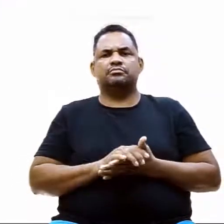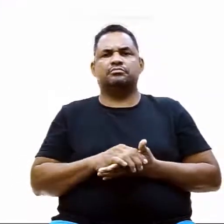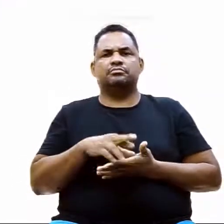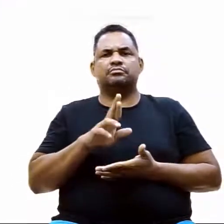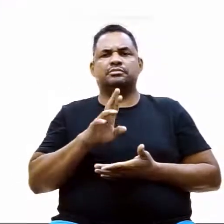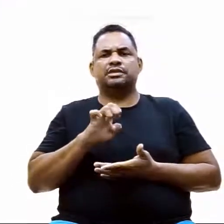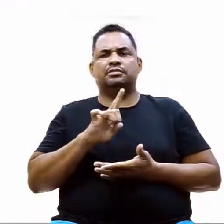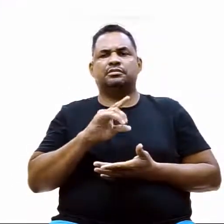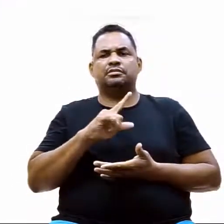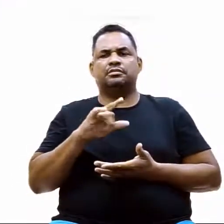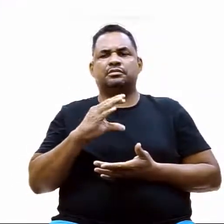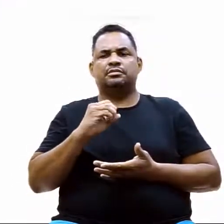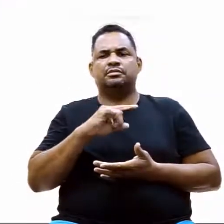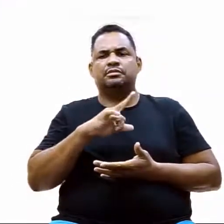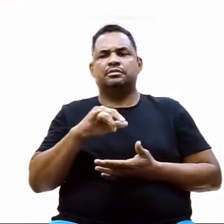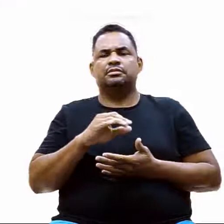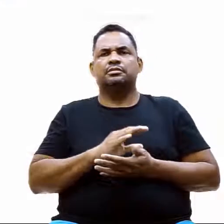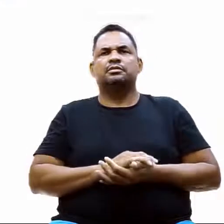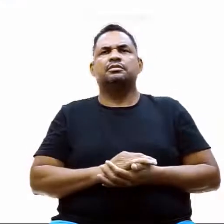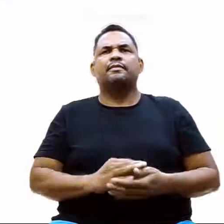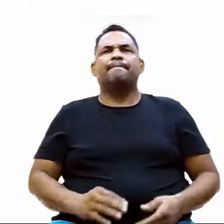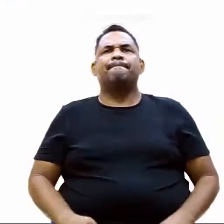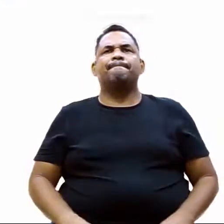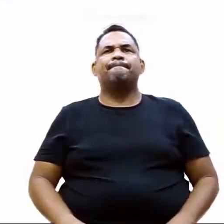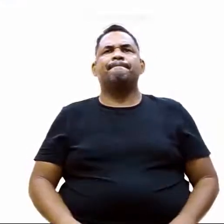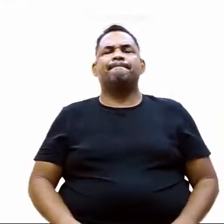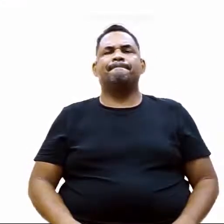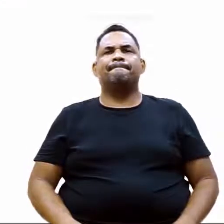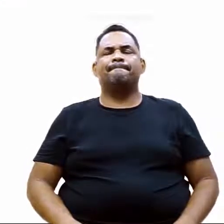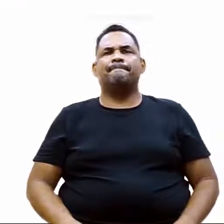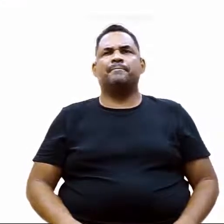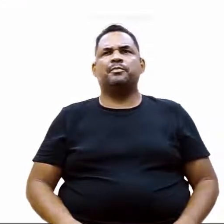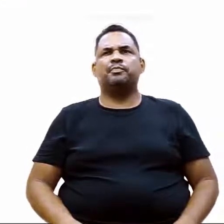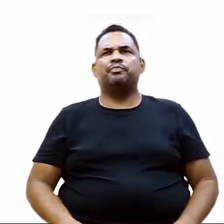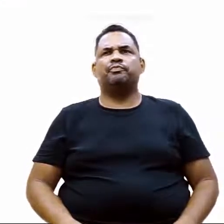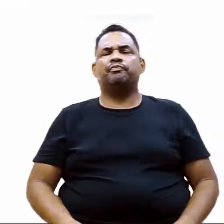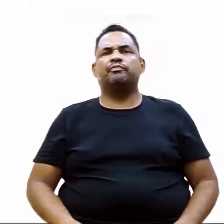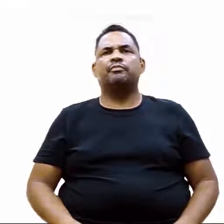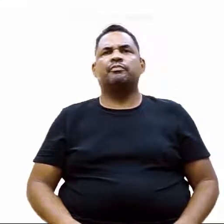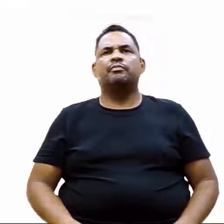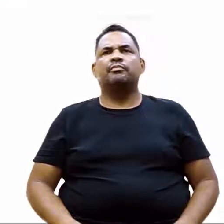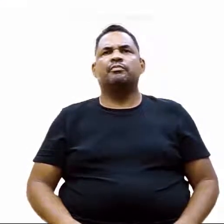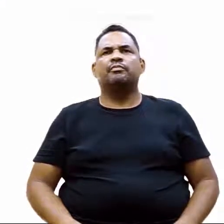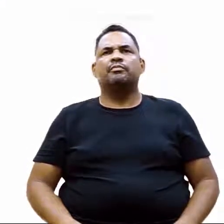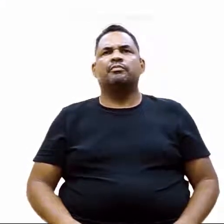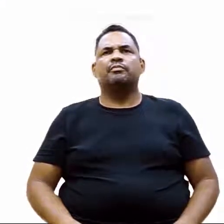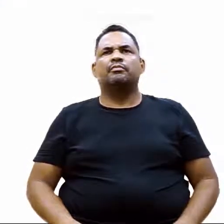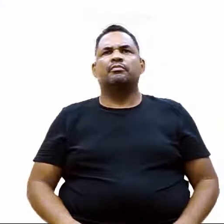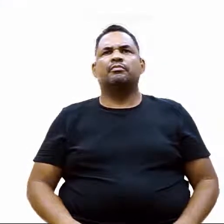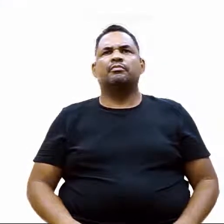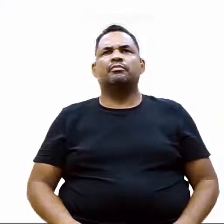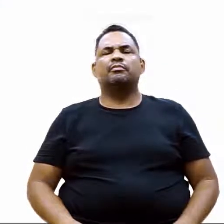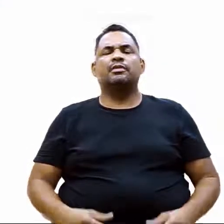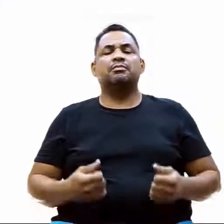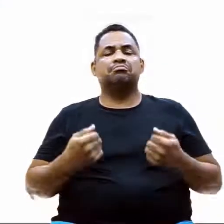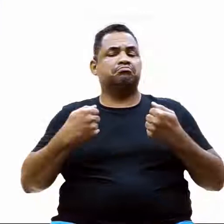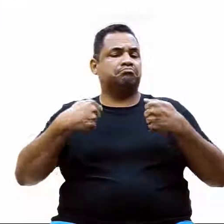razão e proporção, tá certo? Então, será que é